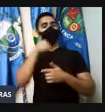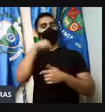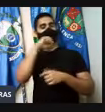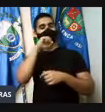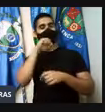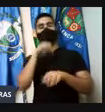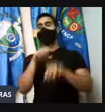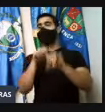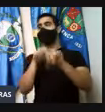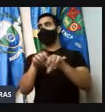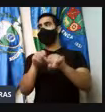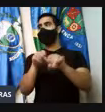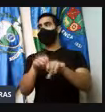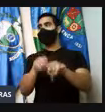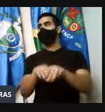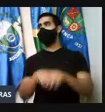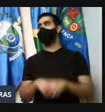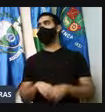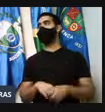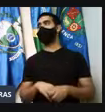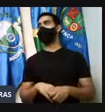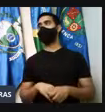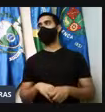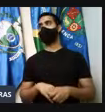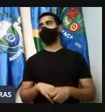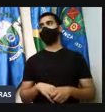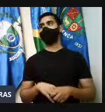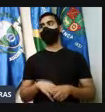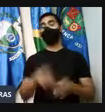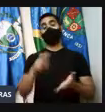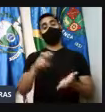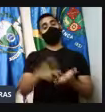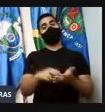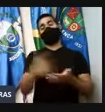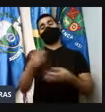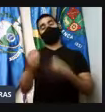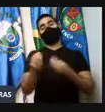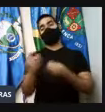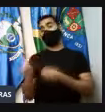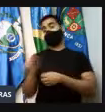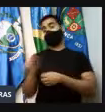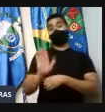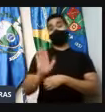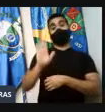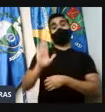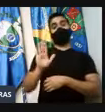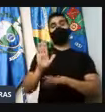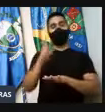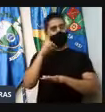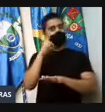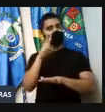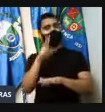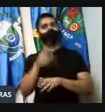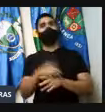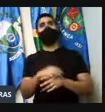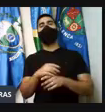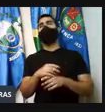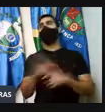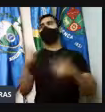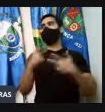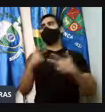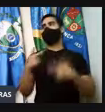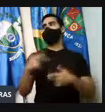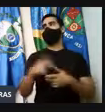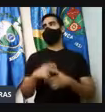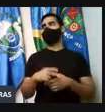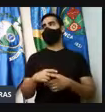ainda, né, o garoto maior está tendo aula, então, de manhã não teve como eu vir, mas eu acompanhei, achei, assim, realmente